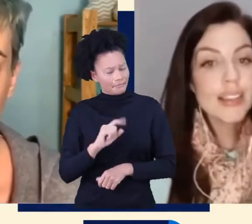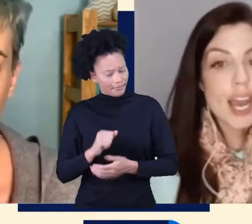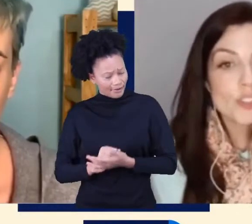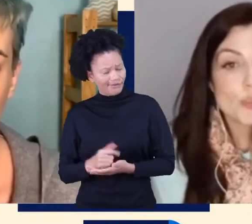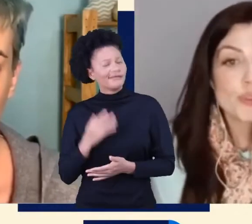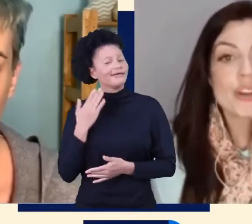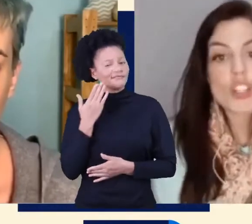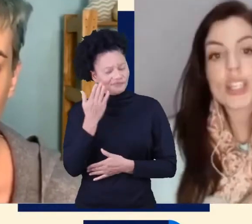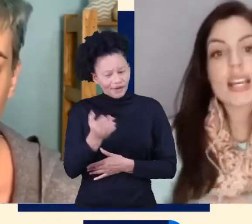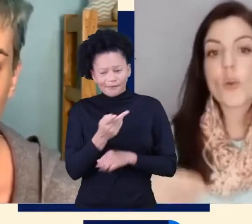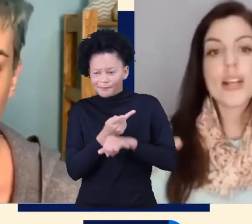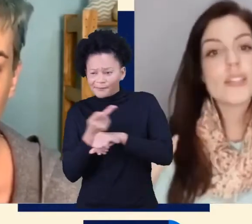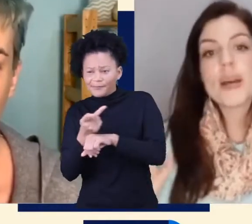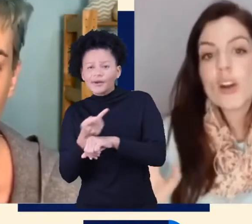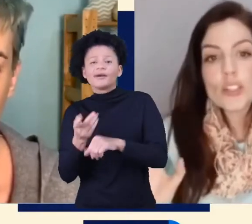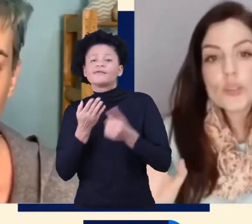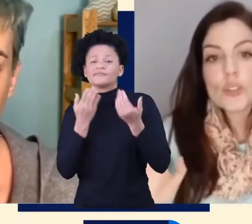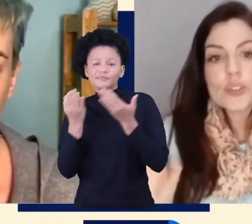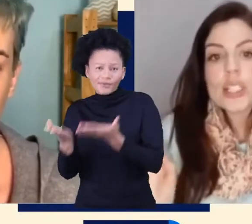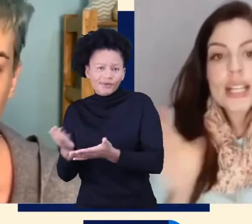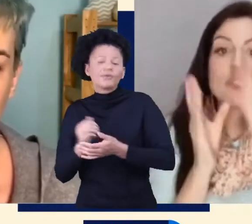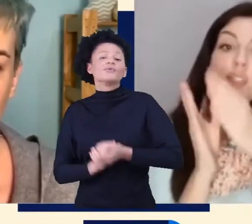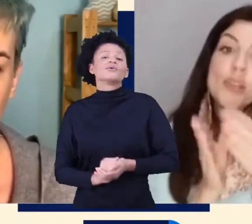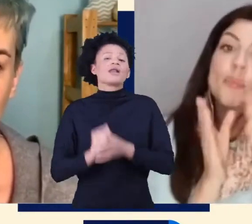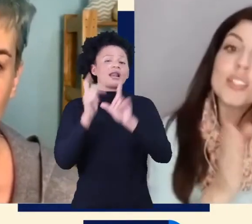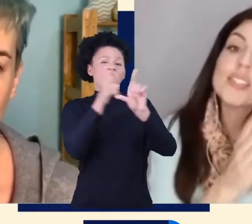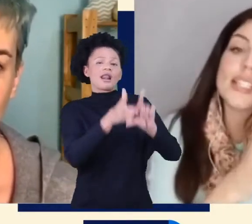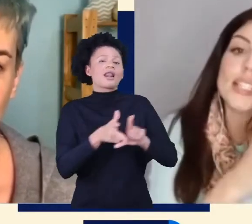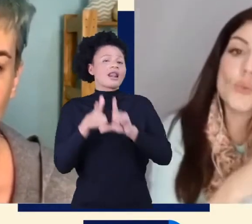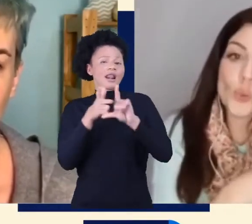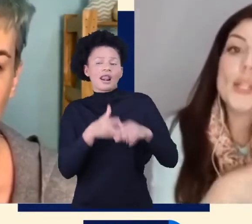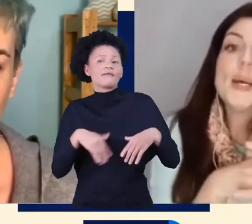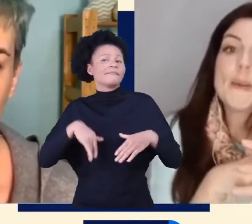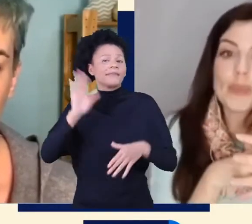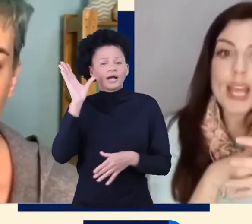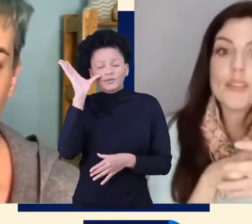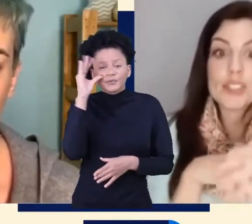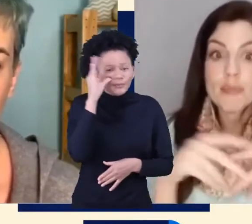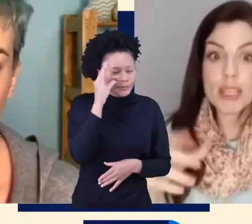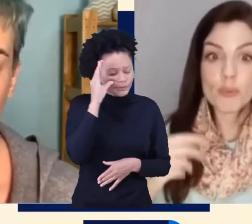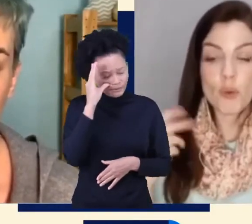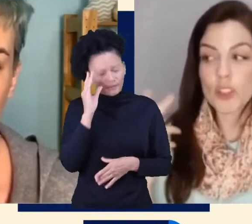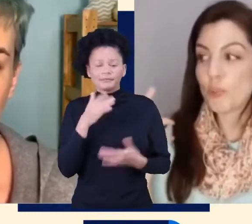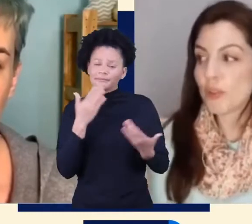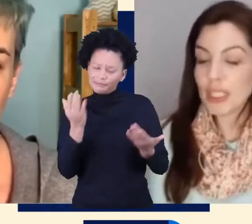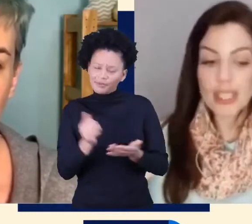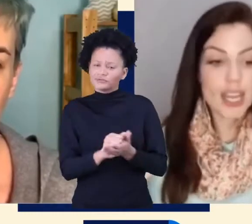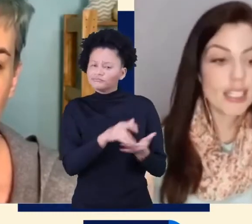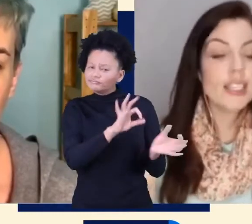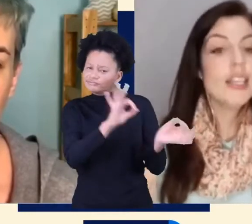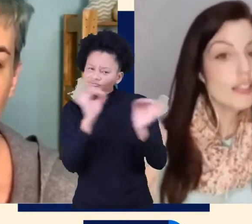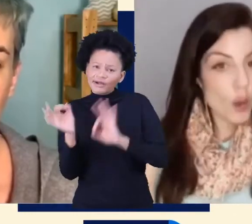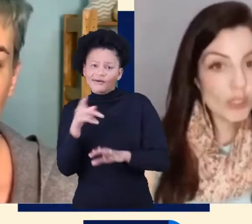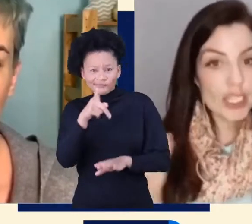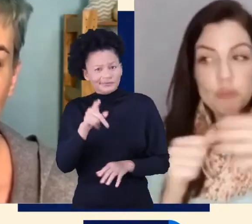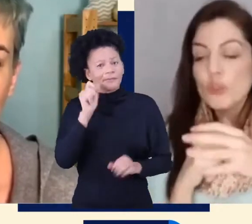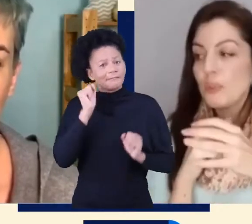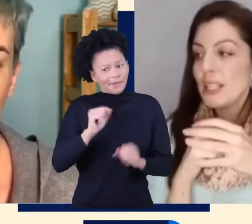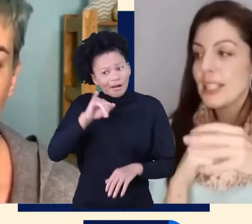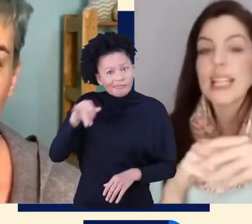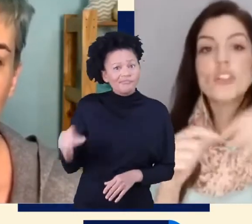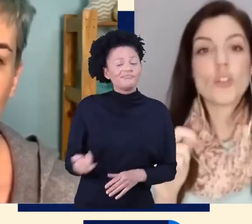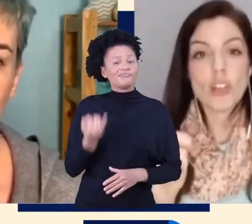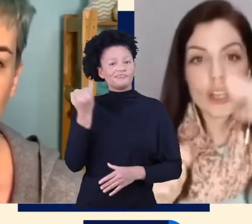por idade, por faixa etária, quais as maiores curiosidades, e você pode ir seguindo, tá? E você mesmo pode aproveitar ali, dar um